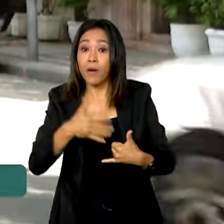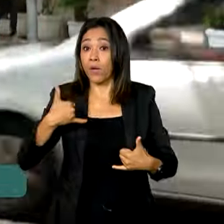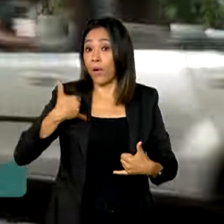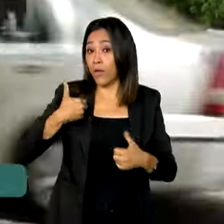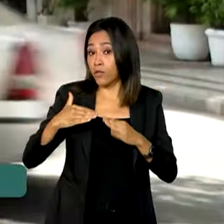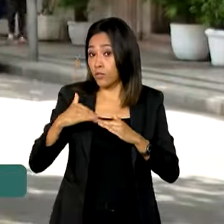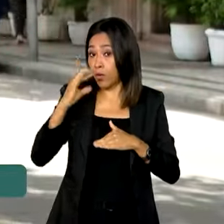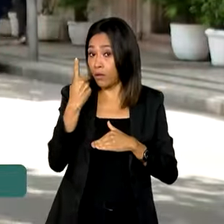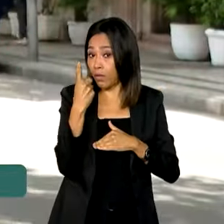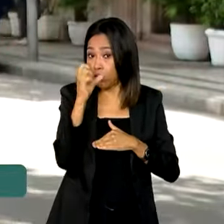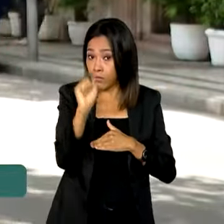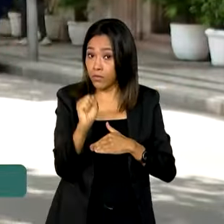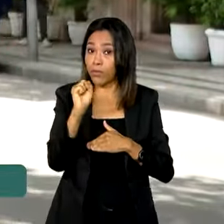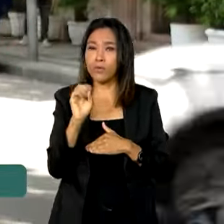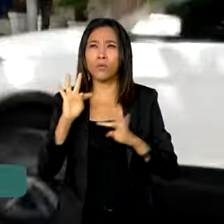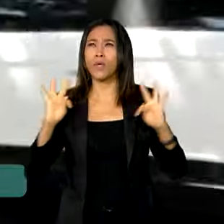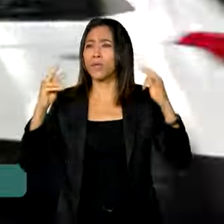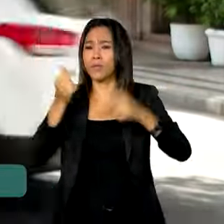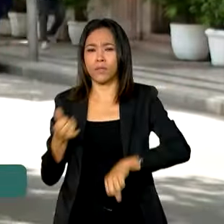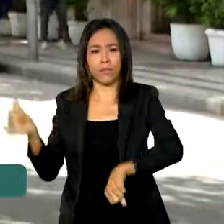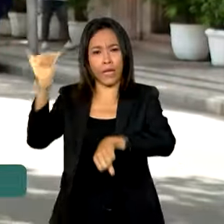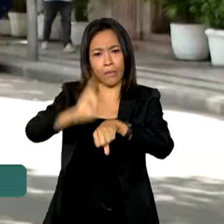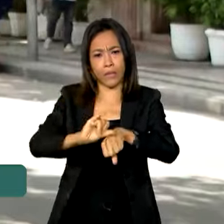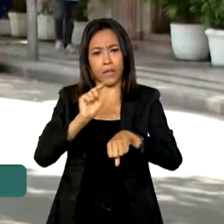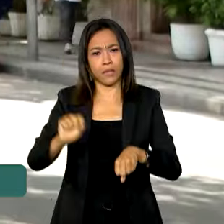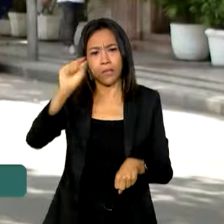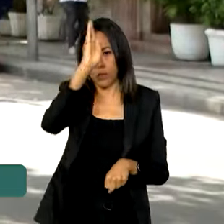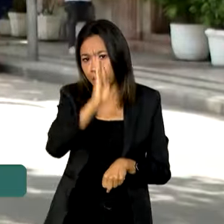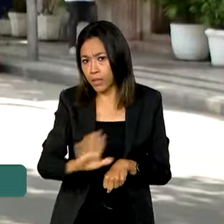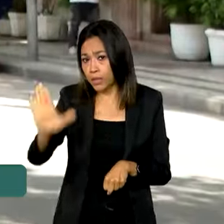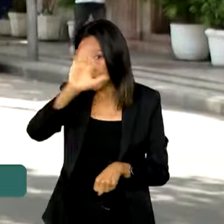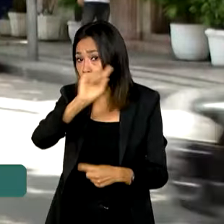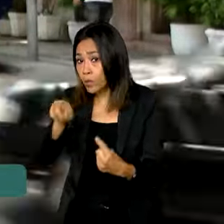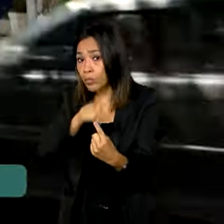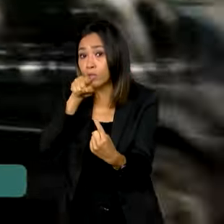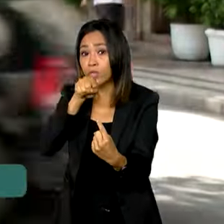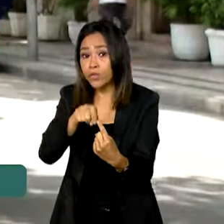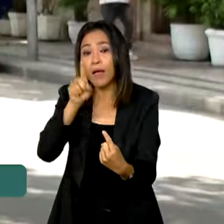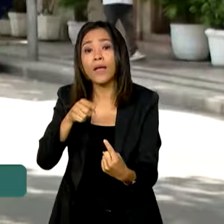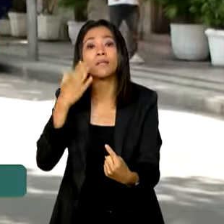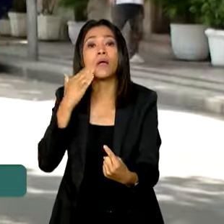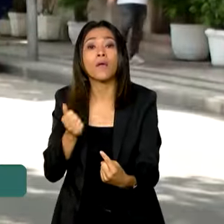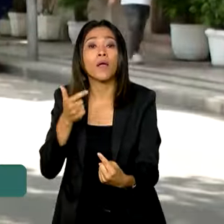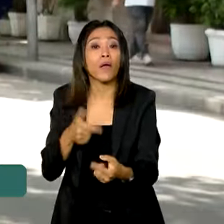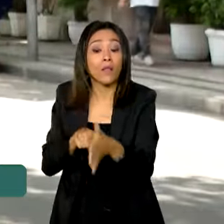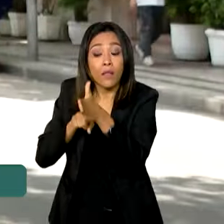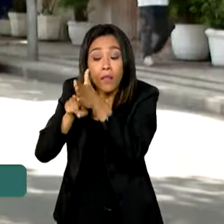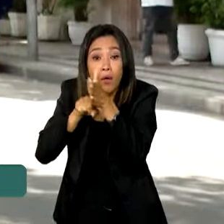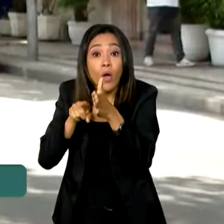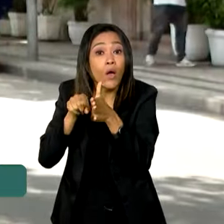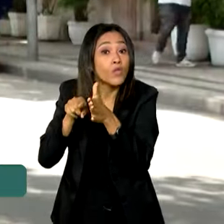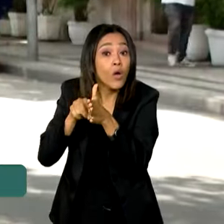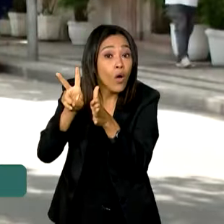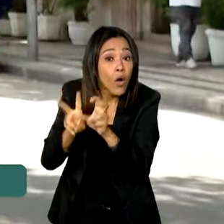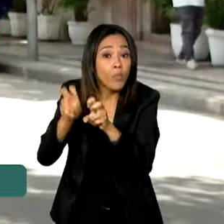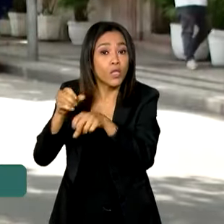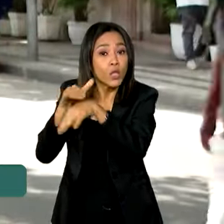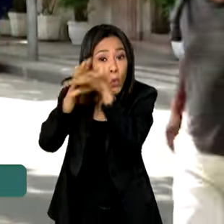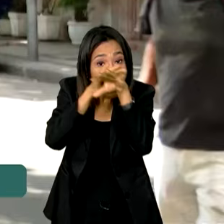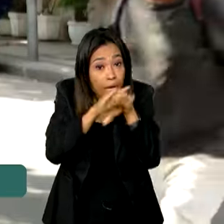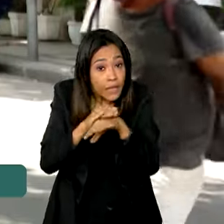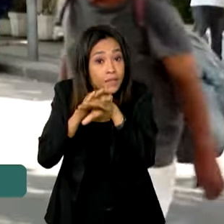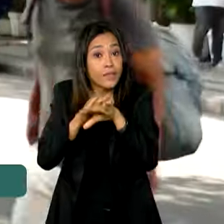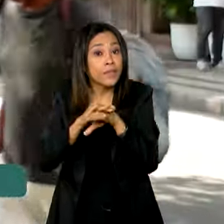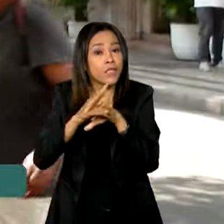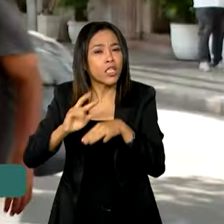18 anos em todas as capitais. O objetivo é mapear a frequência de doenças crônicas não transmissíveis. A gente está falando